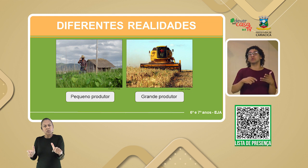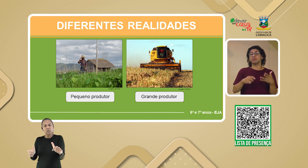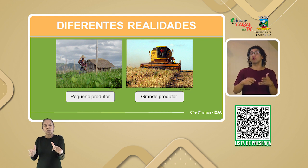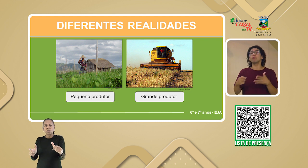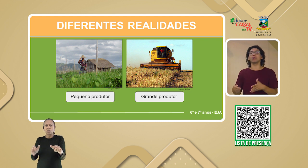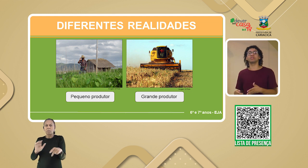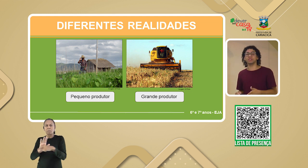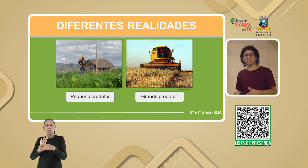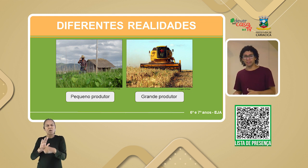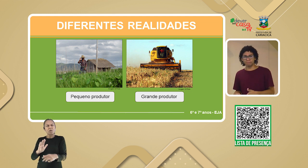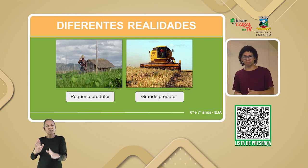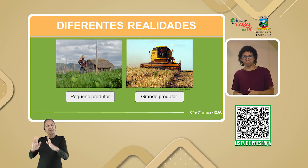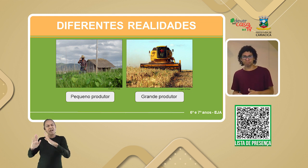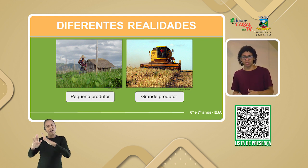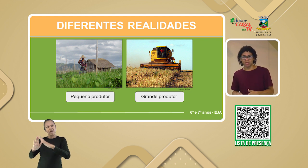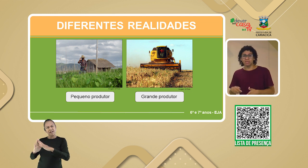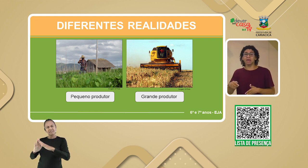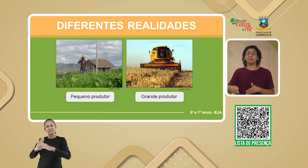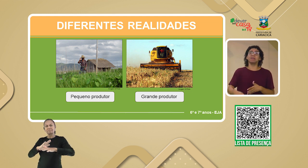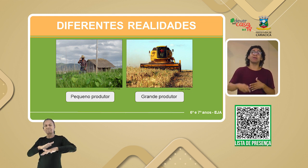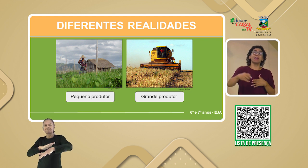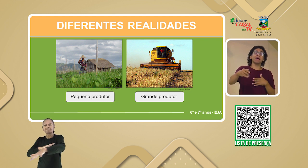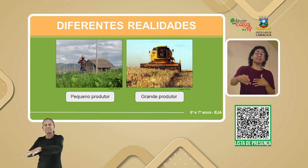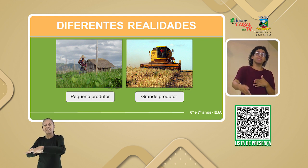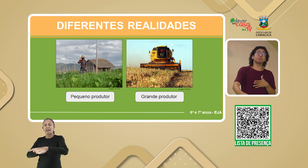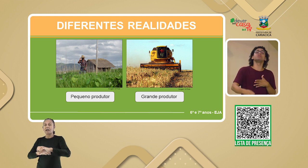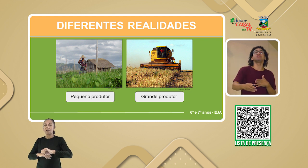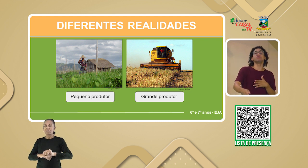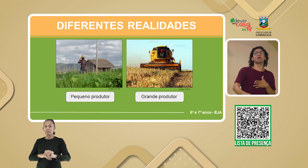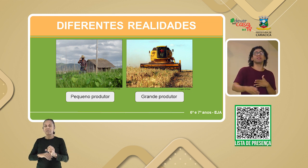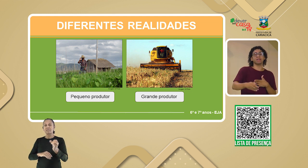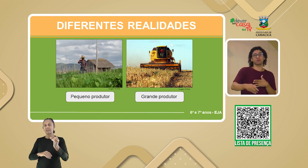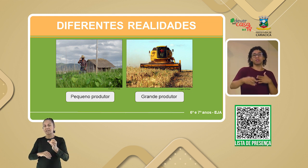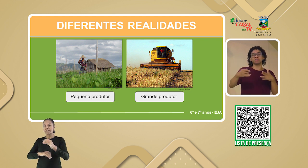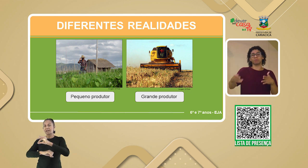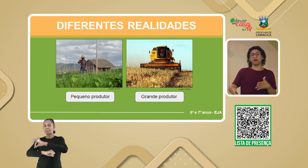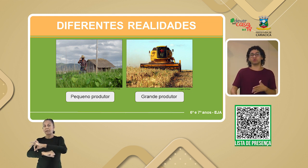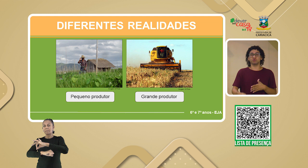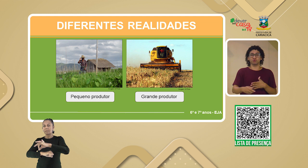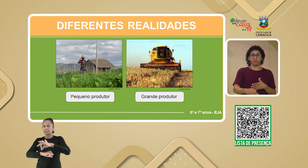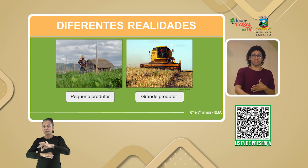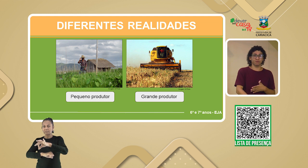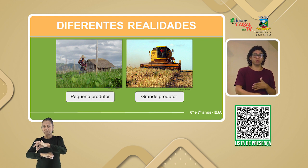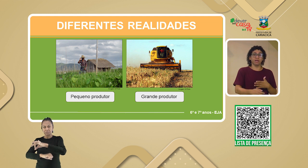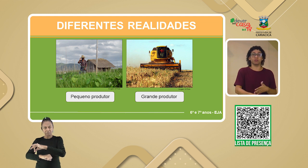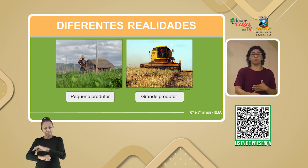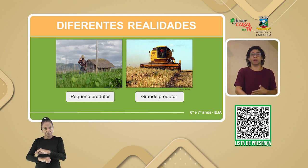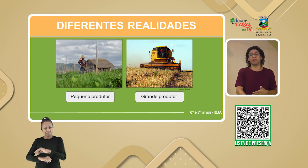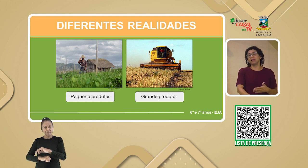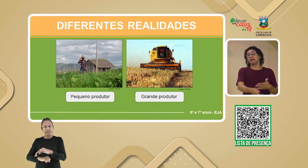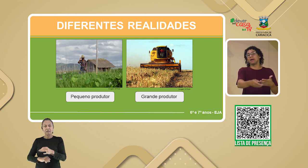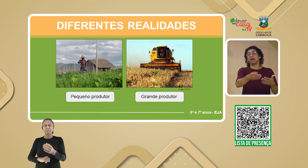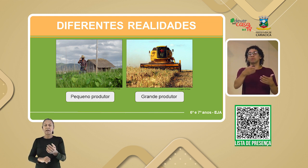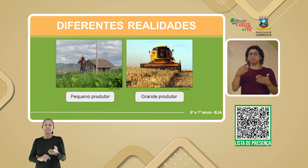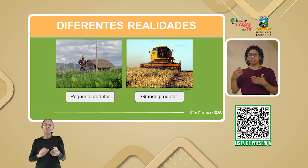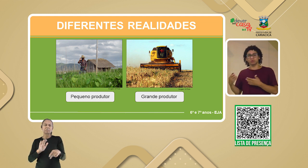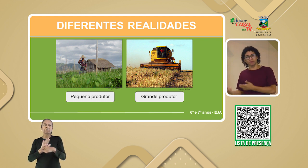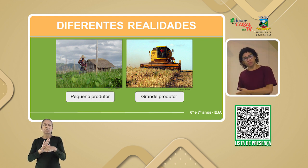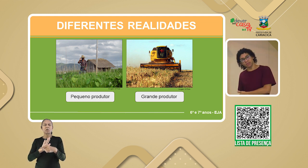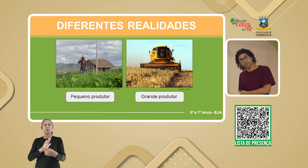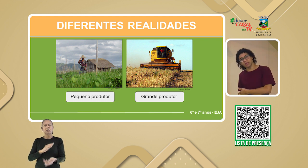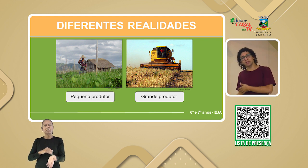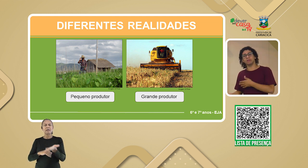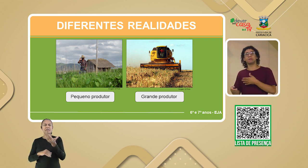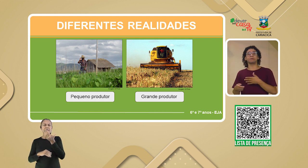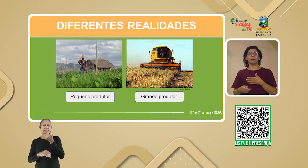está relacionado com a moradia dele. E aí, esse plantio realizado nesse espaço costuma ser voltado para a alimentação